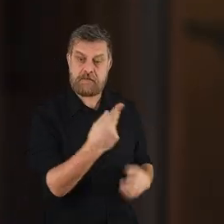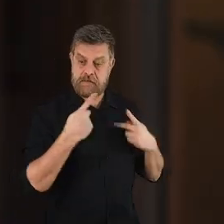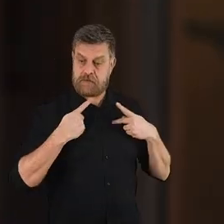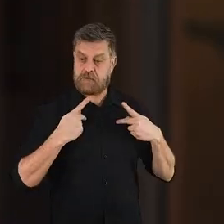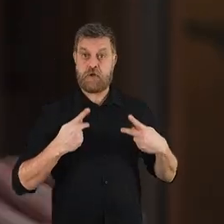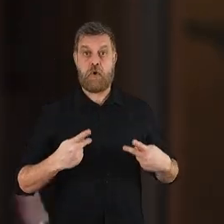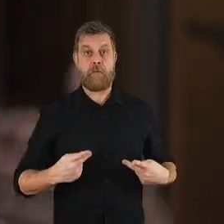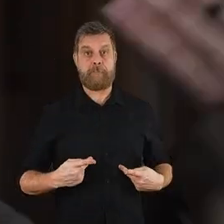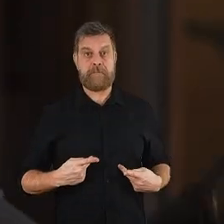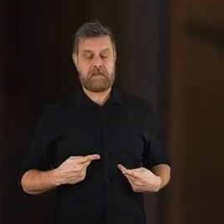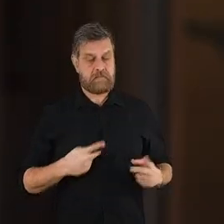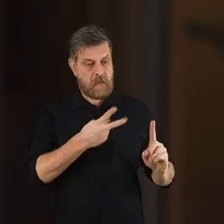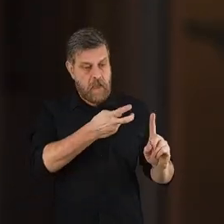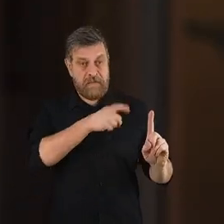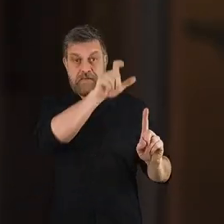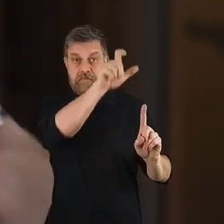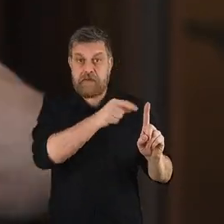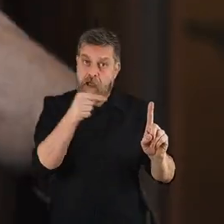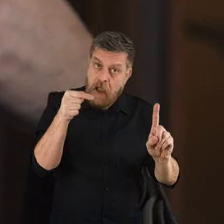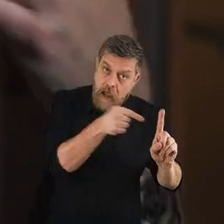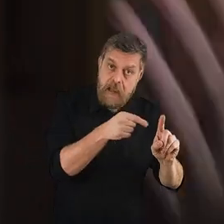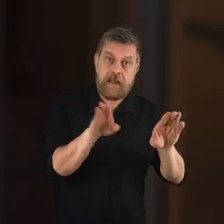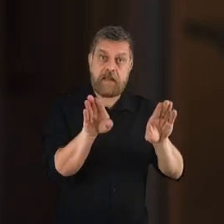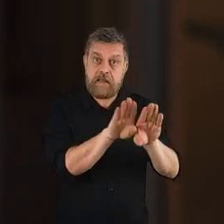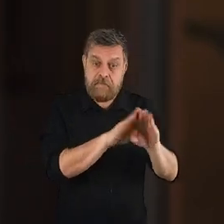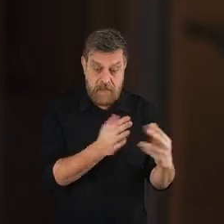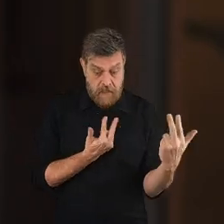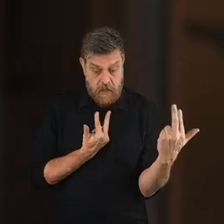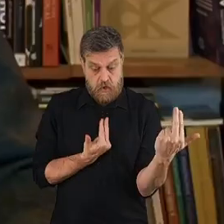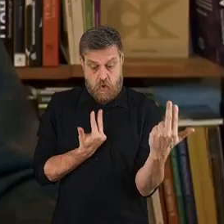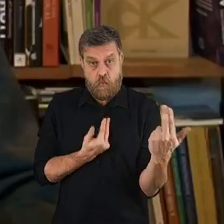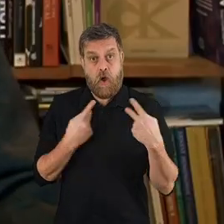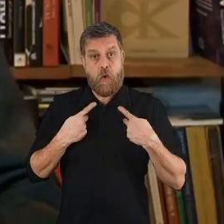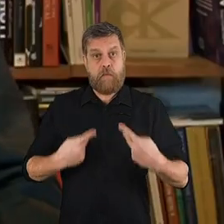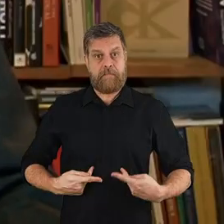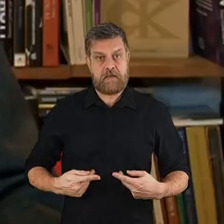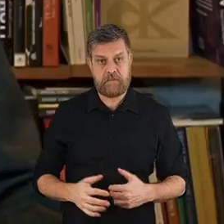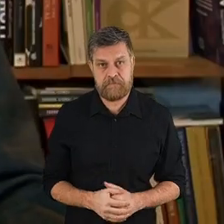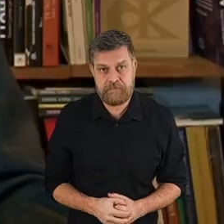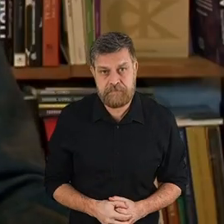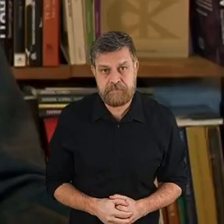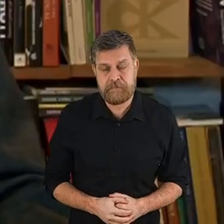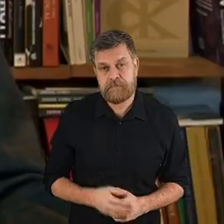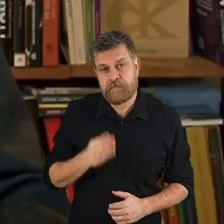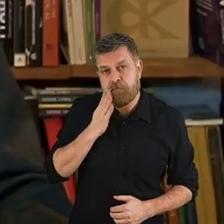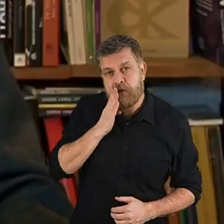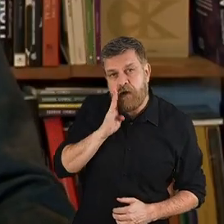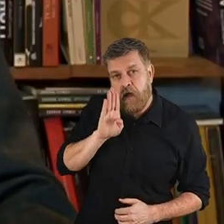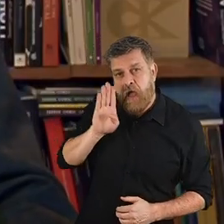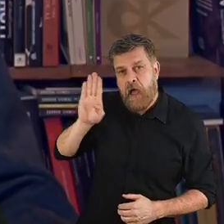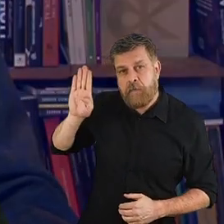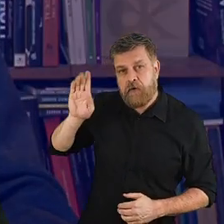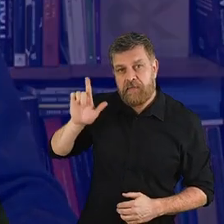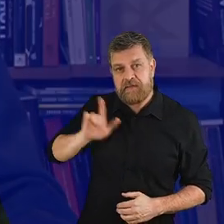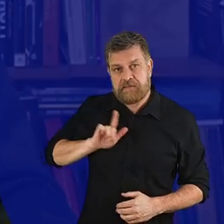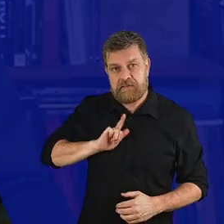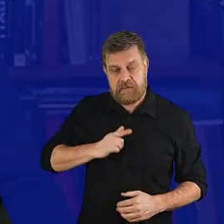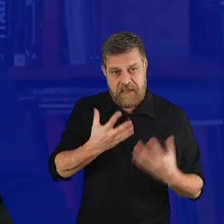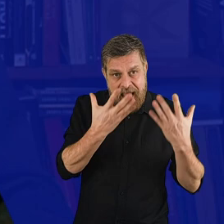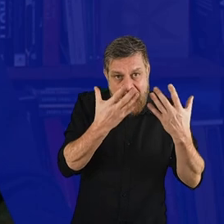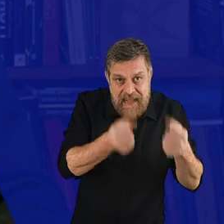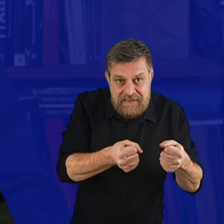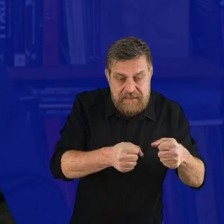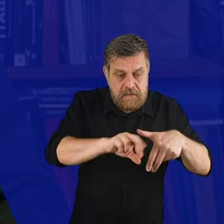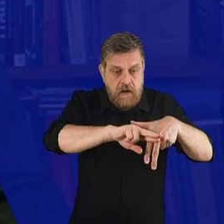que seja e reconhecer naquele migrante um ser humano. Para que essa promessa da tolerância e do pluralismo